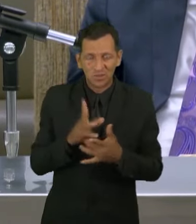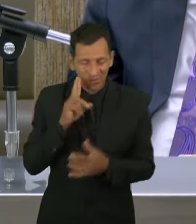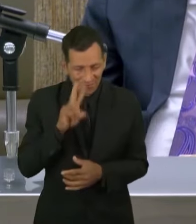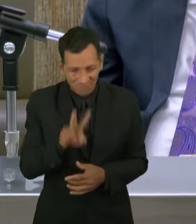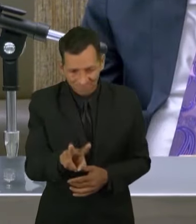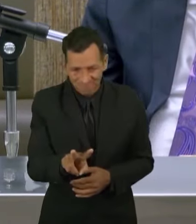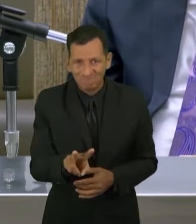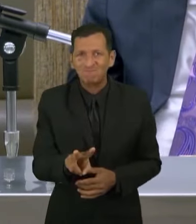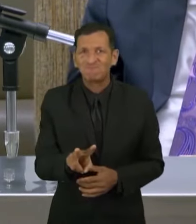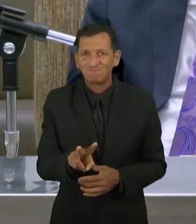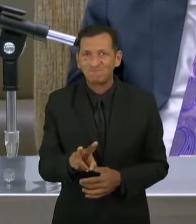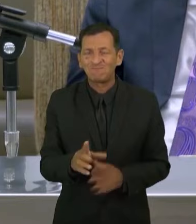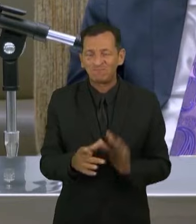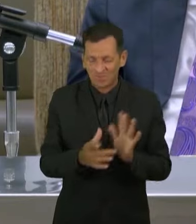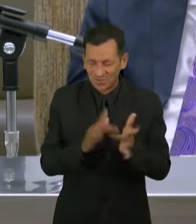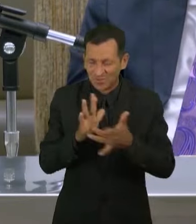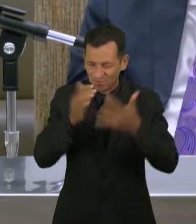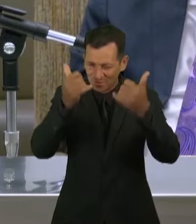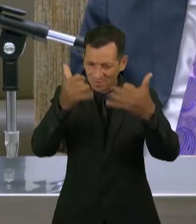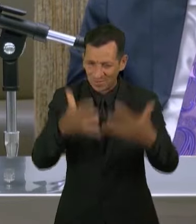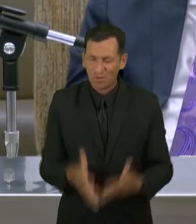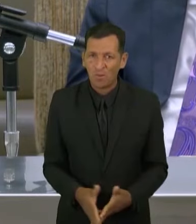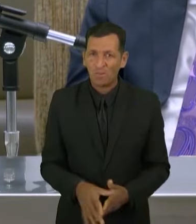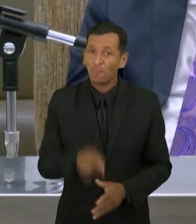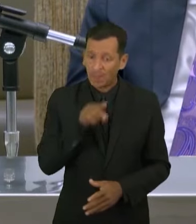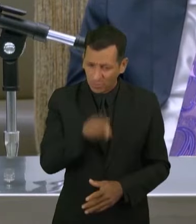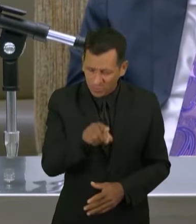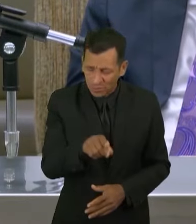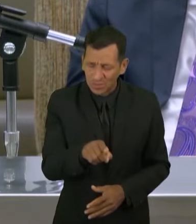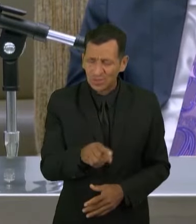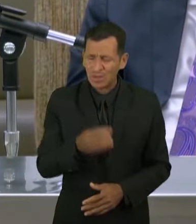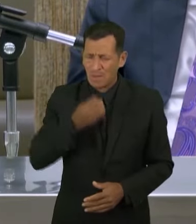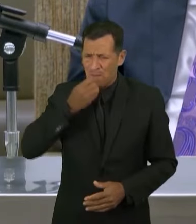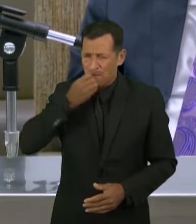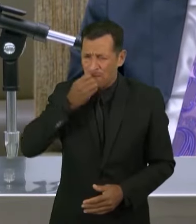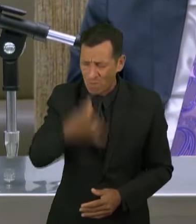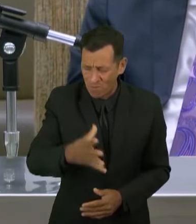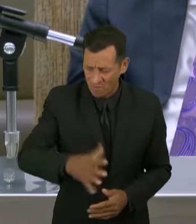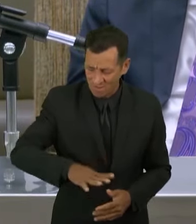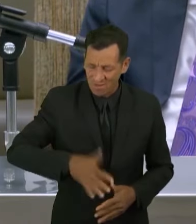filha, a tua fé te salvou.